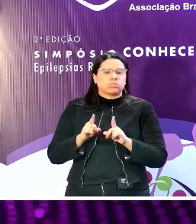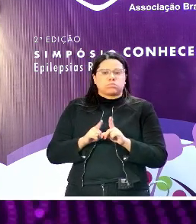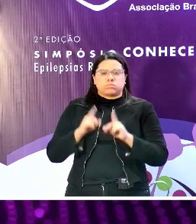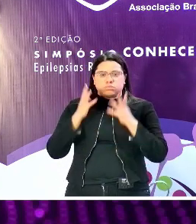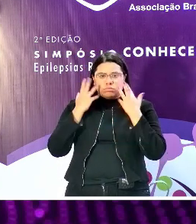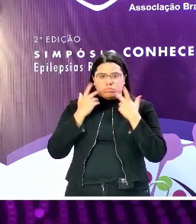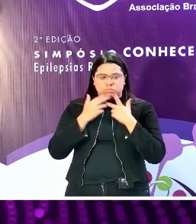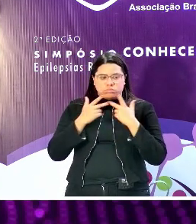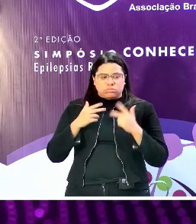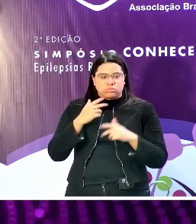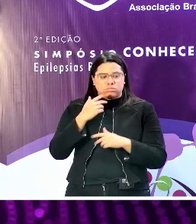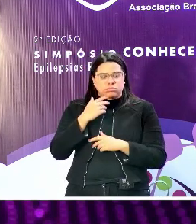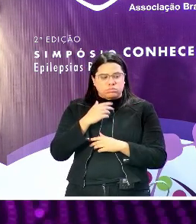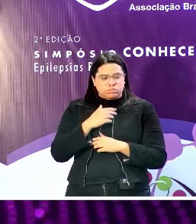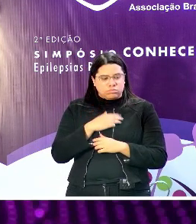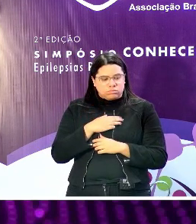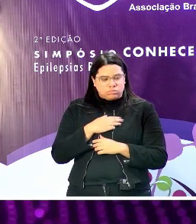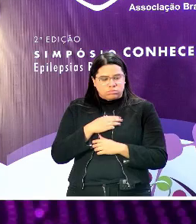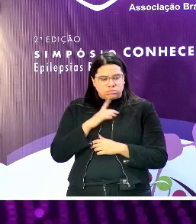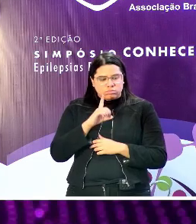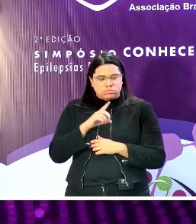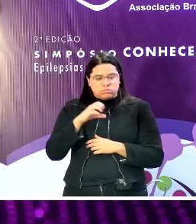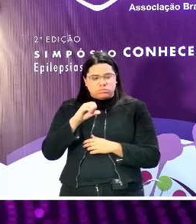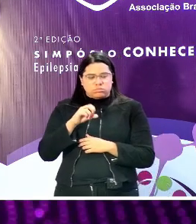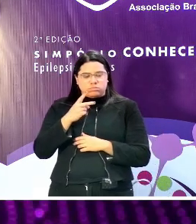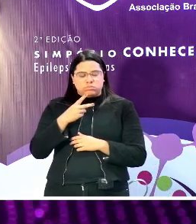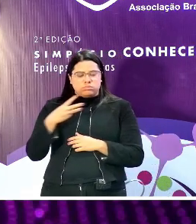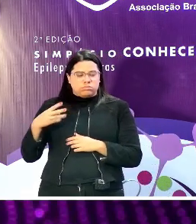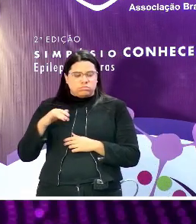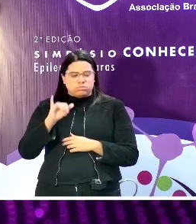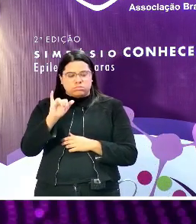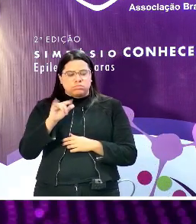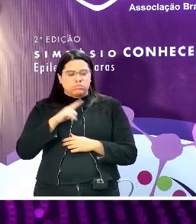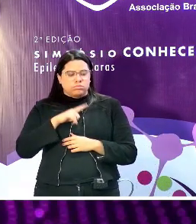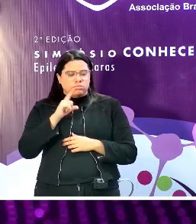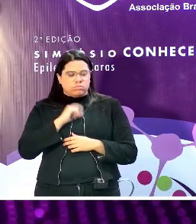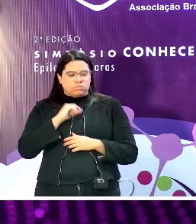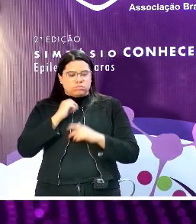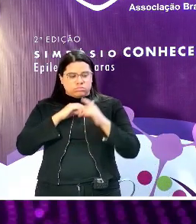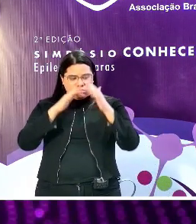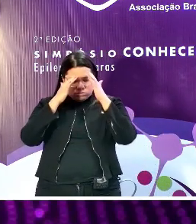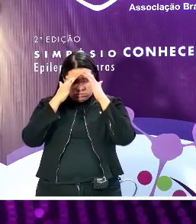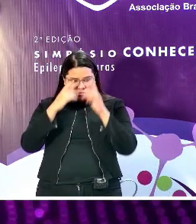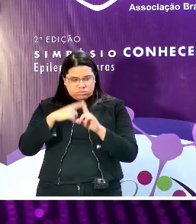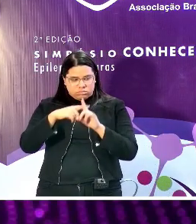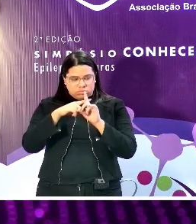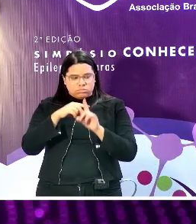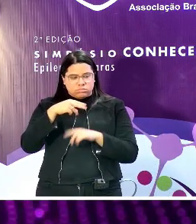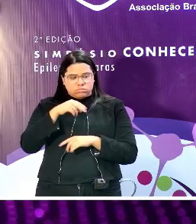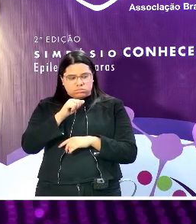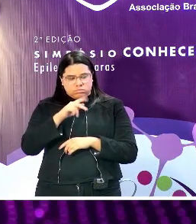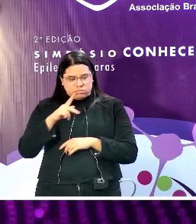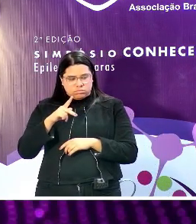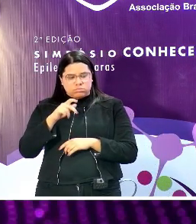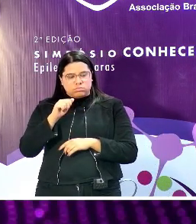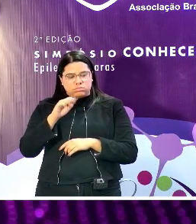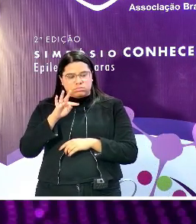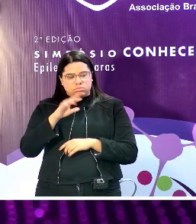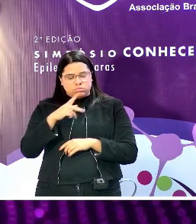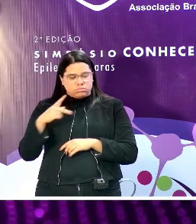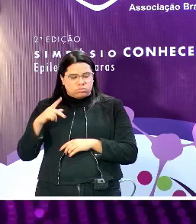mutação D923 apresentaram um aumento da atividade da sódio-potássio TPase após 3 dias de tratamento com a